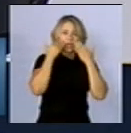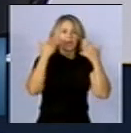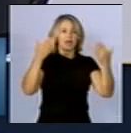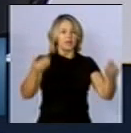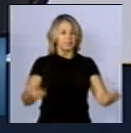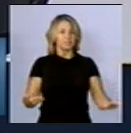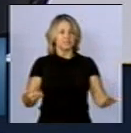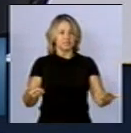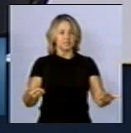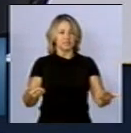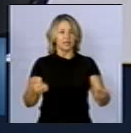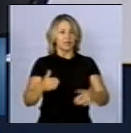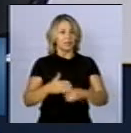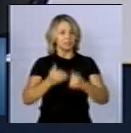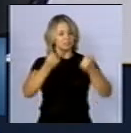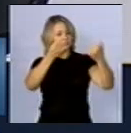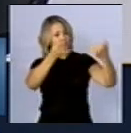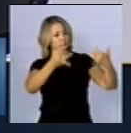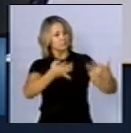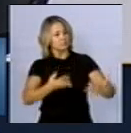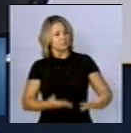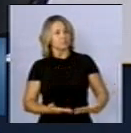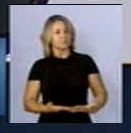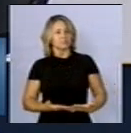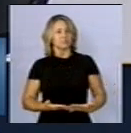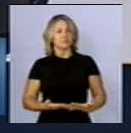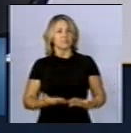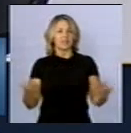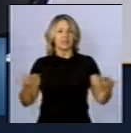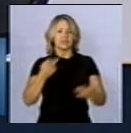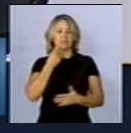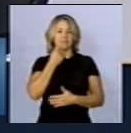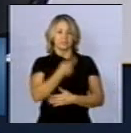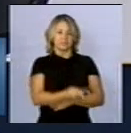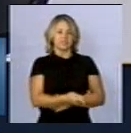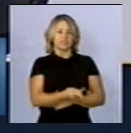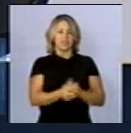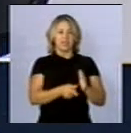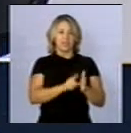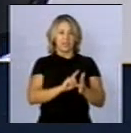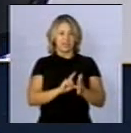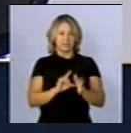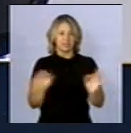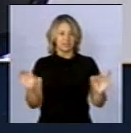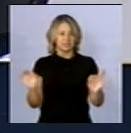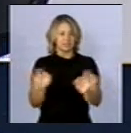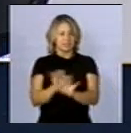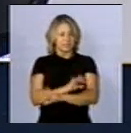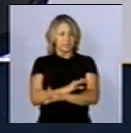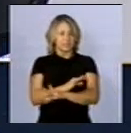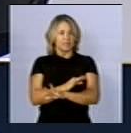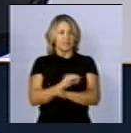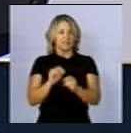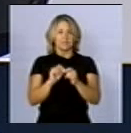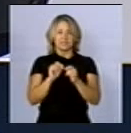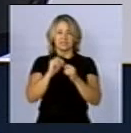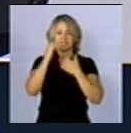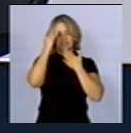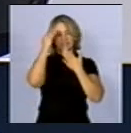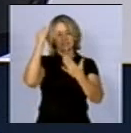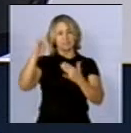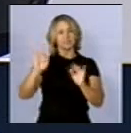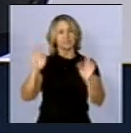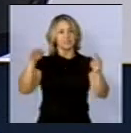as suas manifestações eu passo antes de encerrar e fazer os agradecimentos